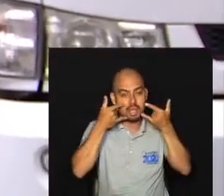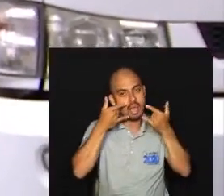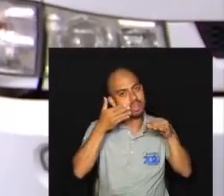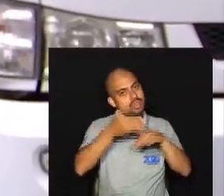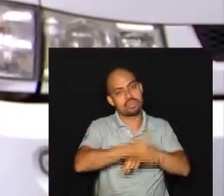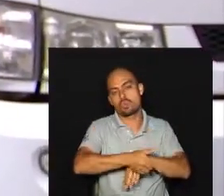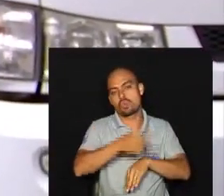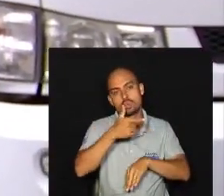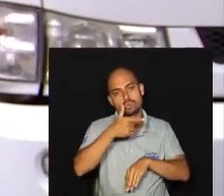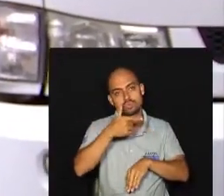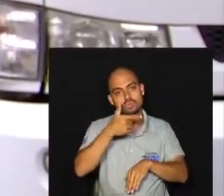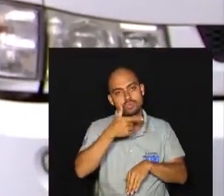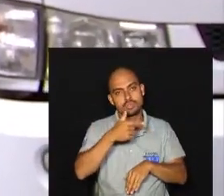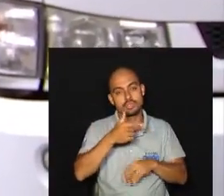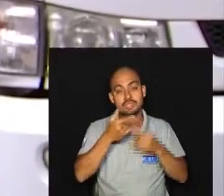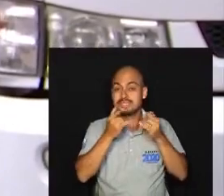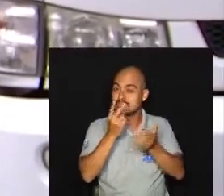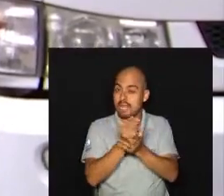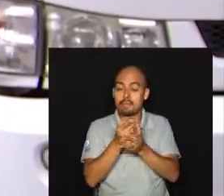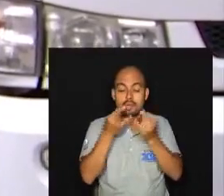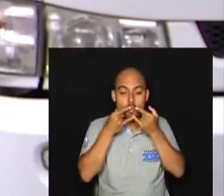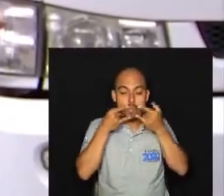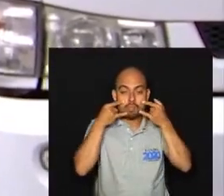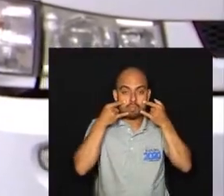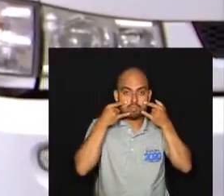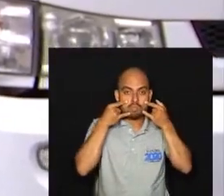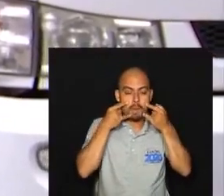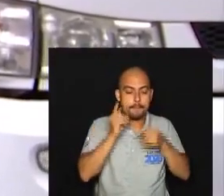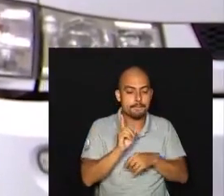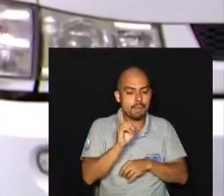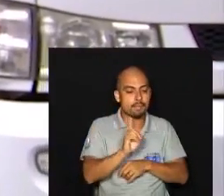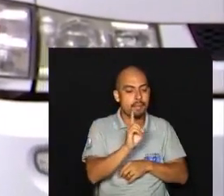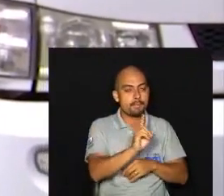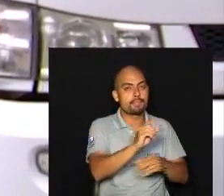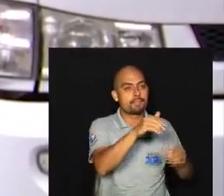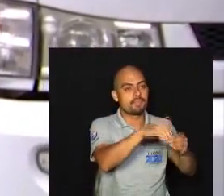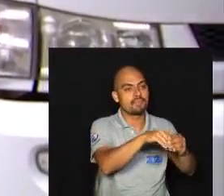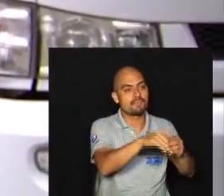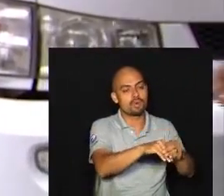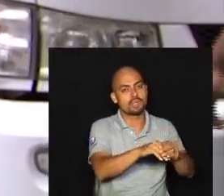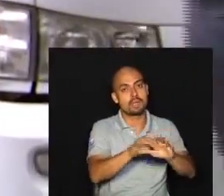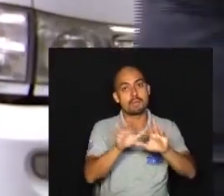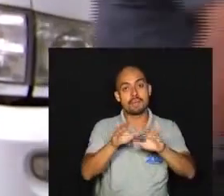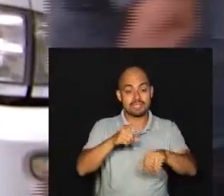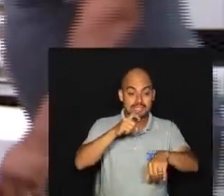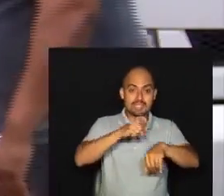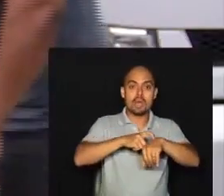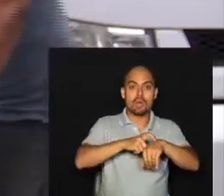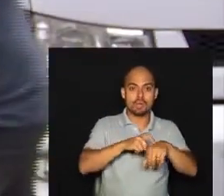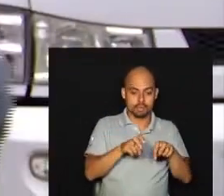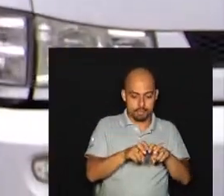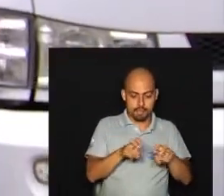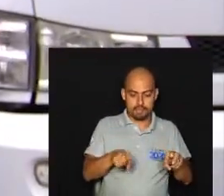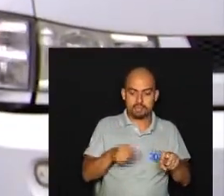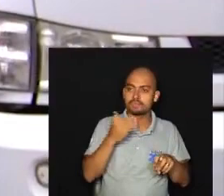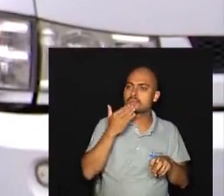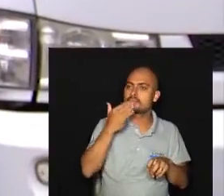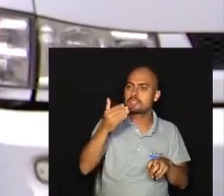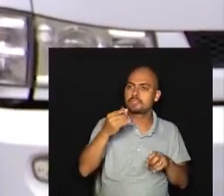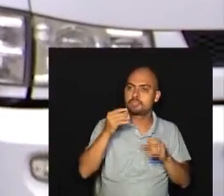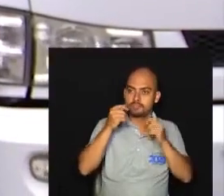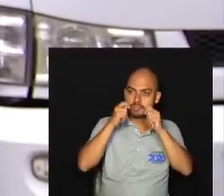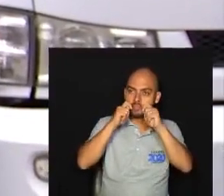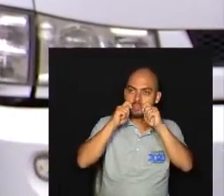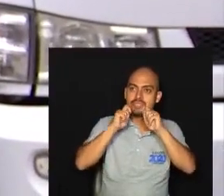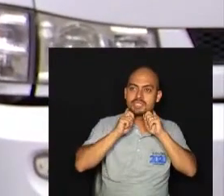E dentro da sessão também, não pode tirar máscara, sob hipótese nenhuma. Existe apenas uma exceção, que é quando o mesário pedir para ele tirar a máscara rapidamente, se tiver algum problema